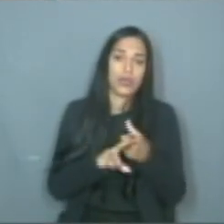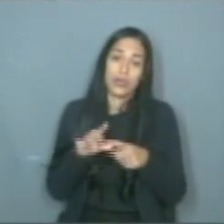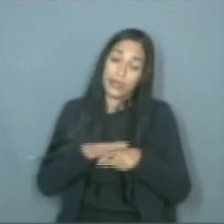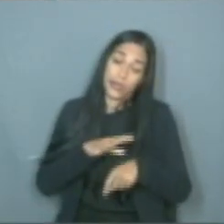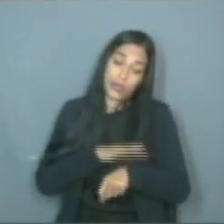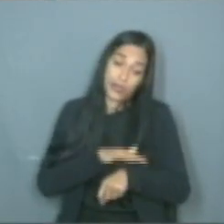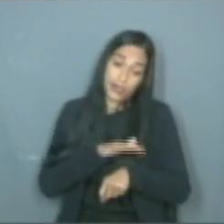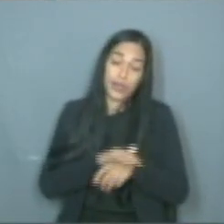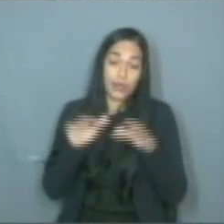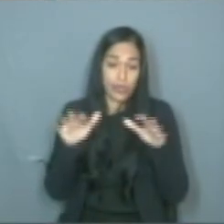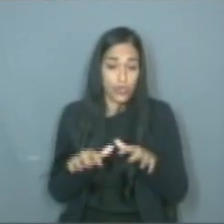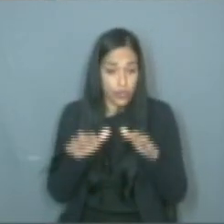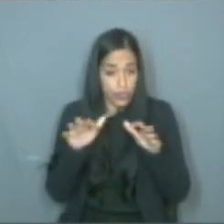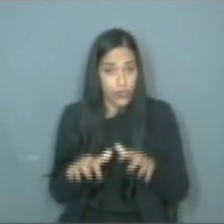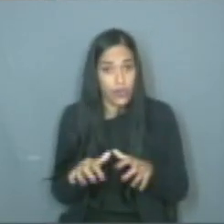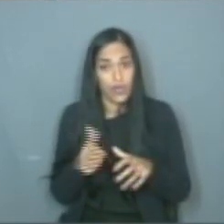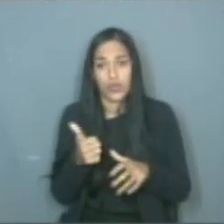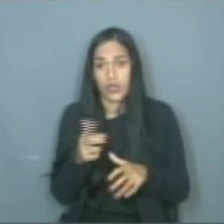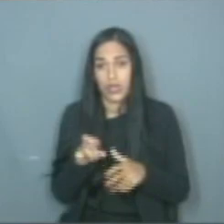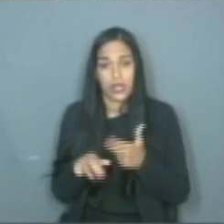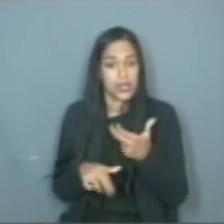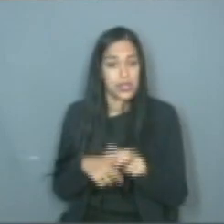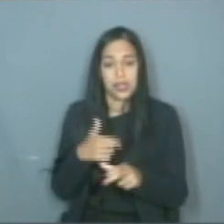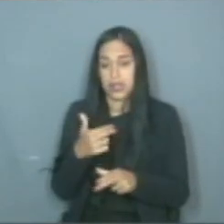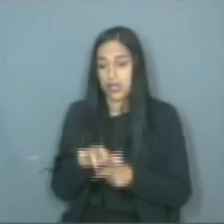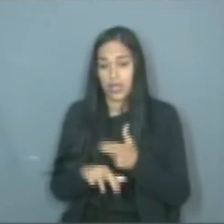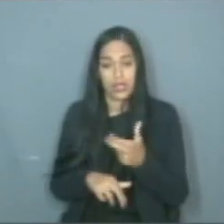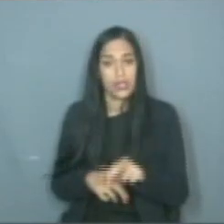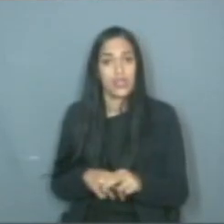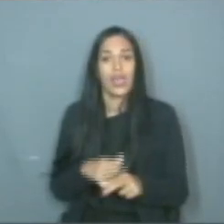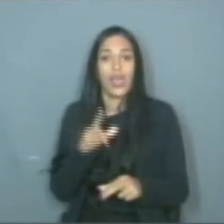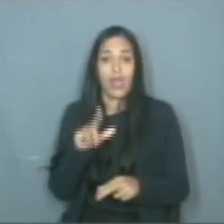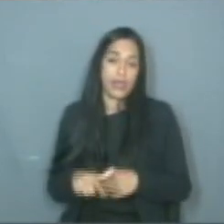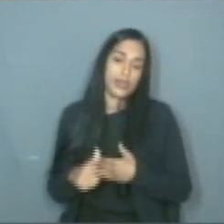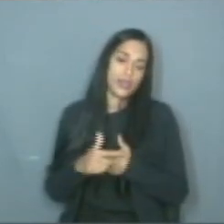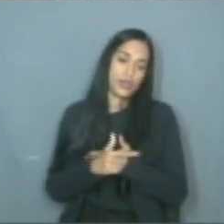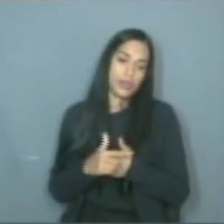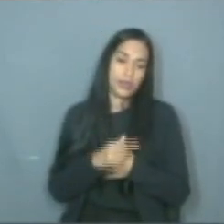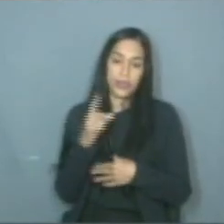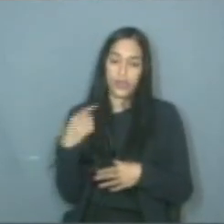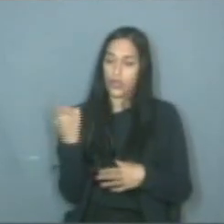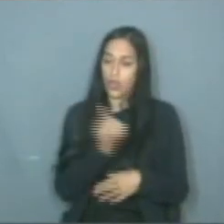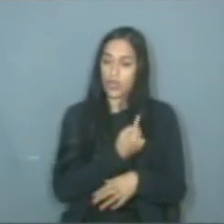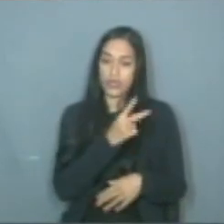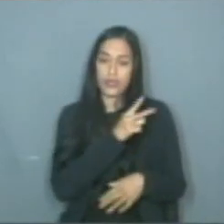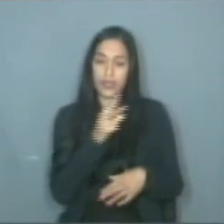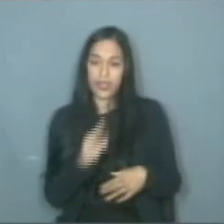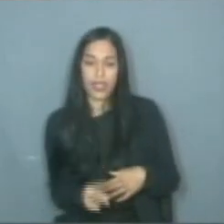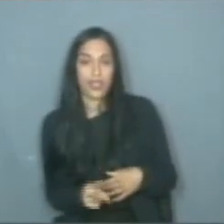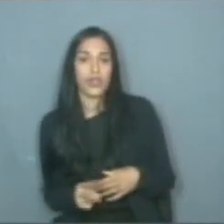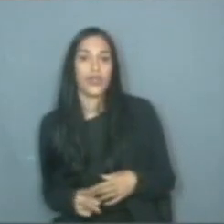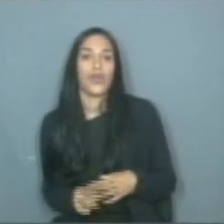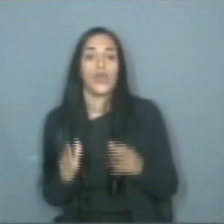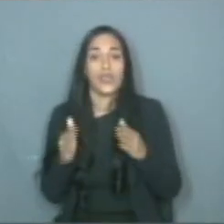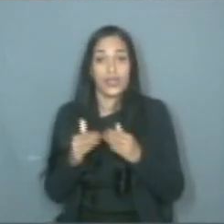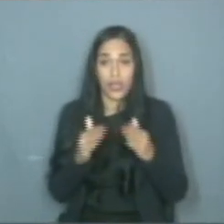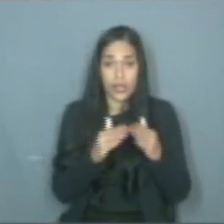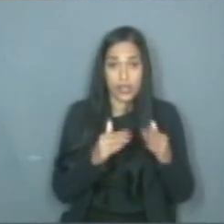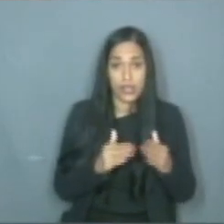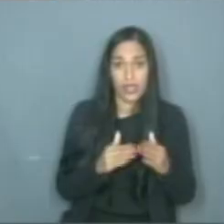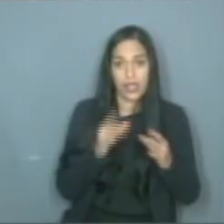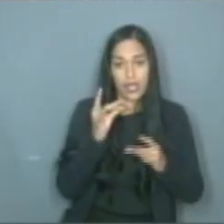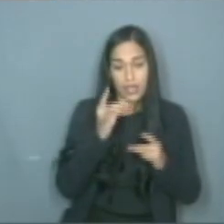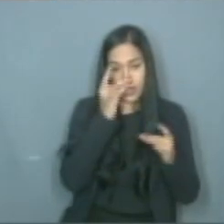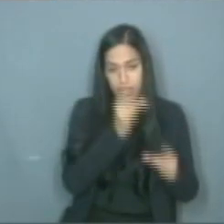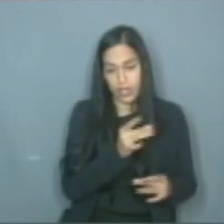chuvoso. Você tem que fazer 15 dias. Esse é o papel do vereador. A gente tem que colocar no papel, colocar as fotos e solicitar. Eu ouço com